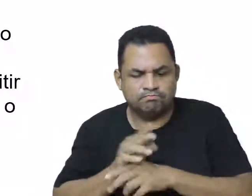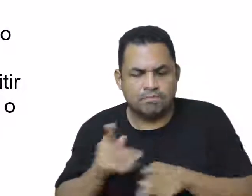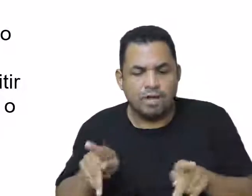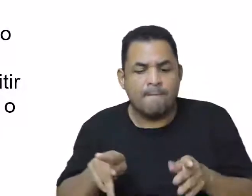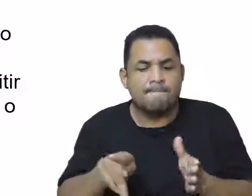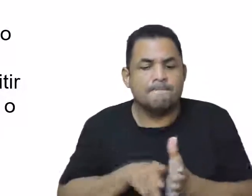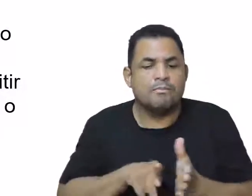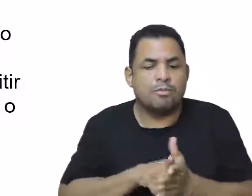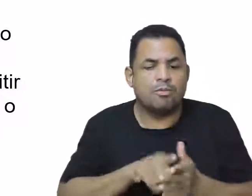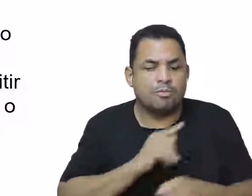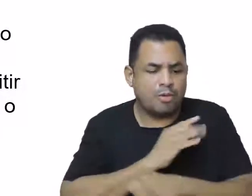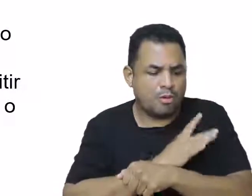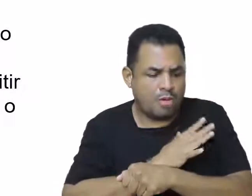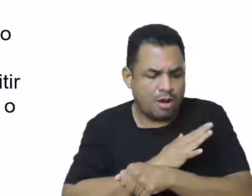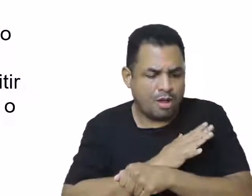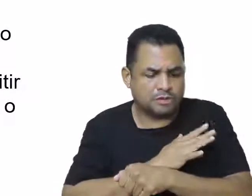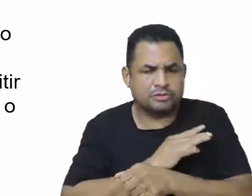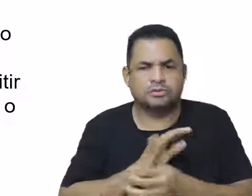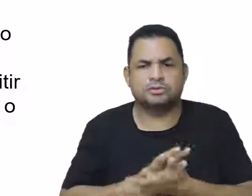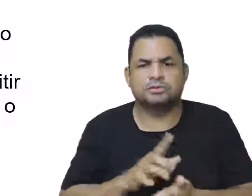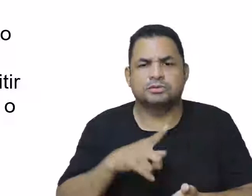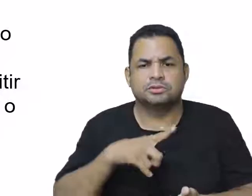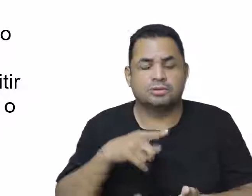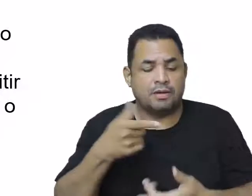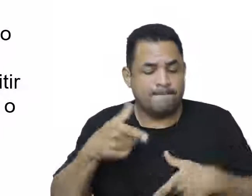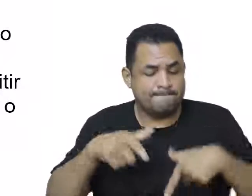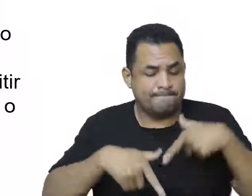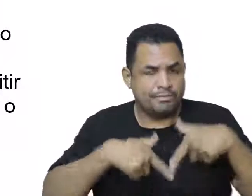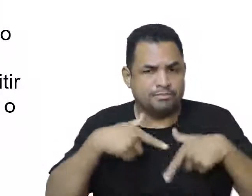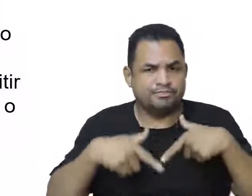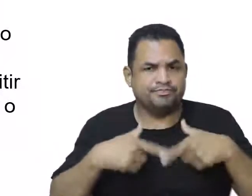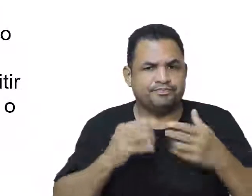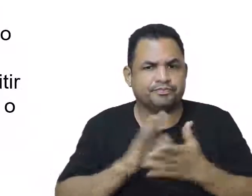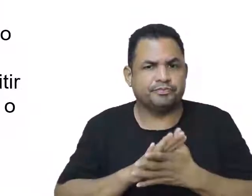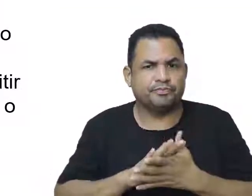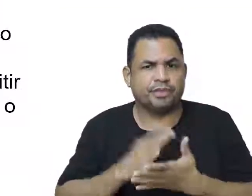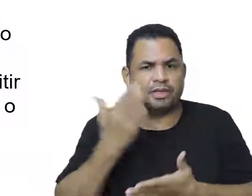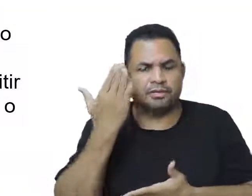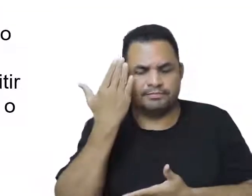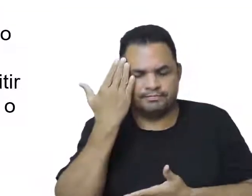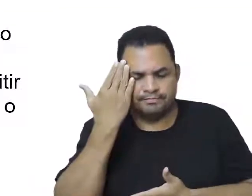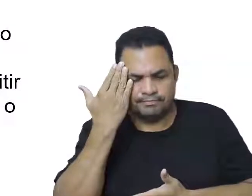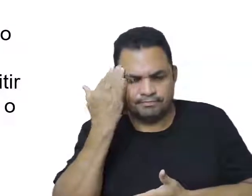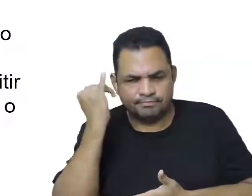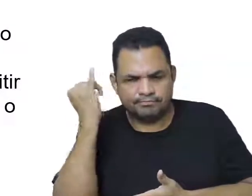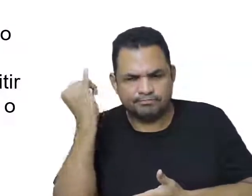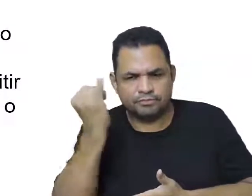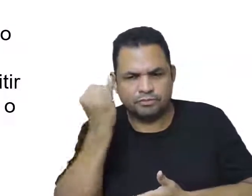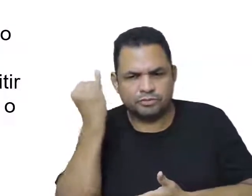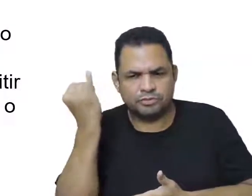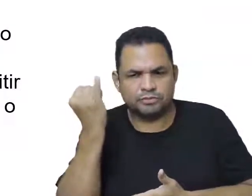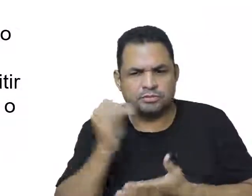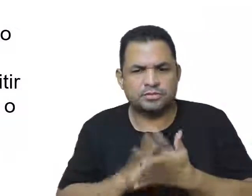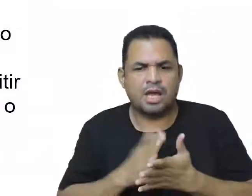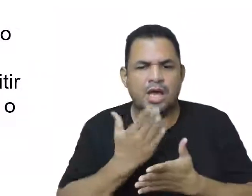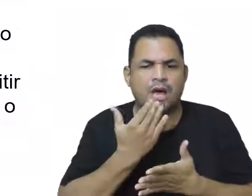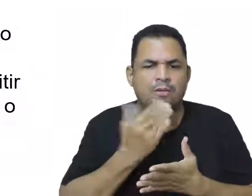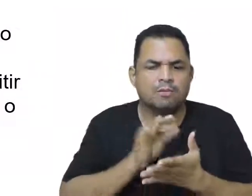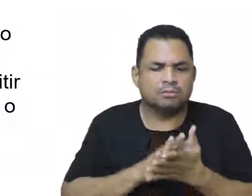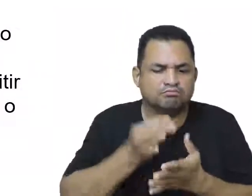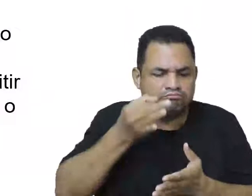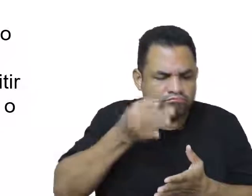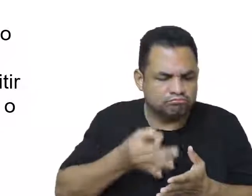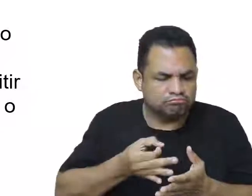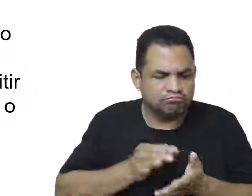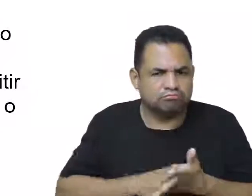que ele mesmo produz, entendeu? Por isso que é importante você se alimentar de uma forma adequada, você se alimentar de